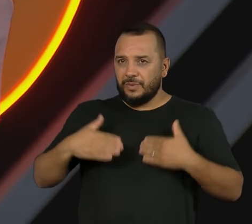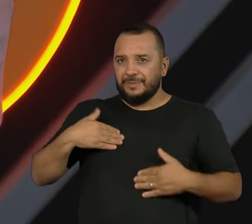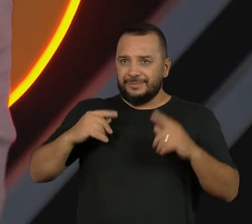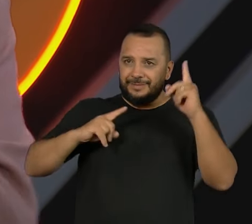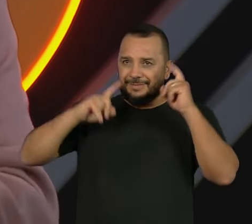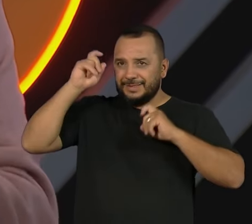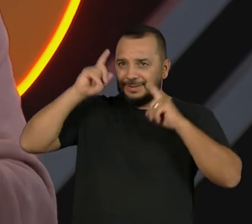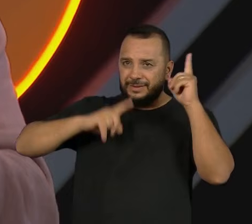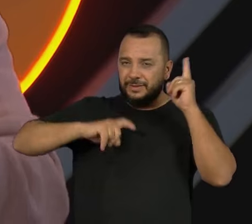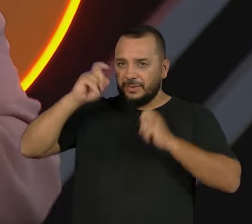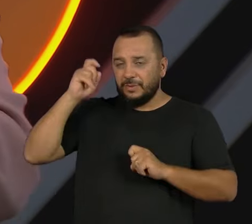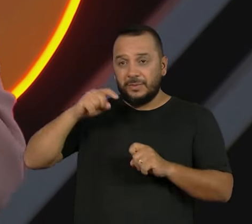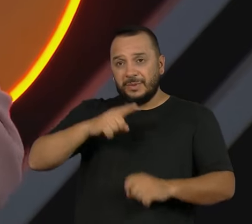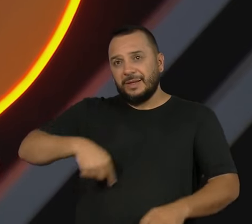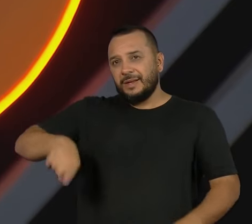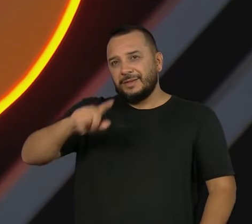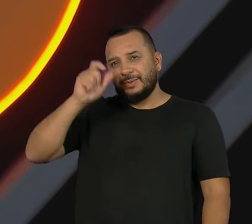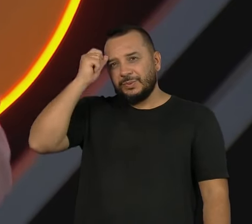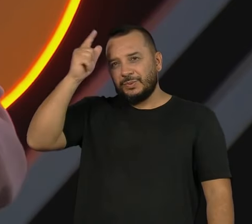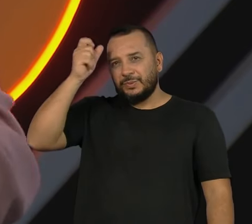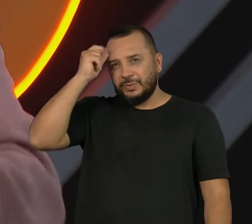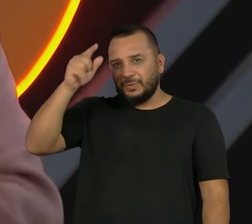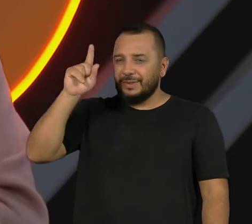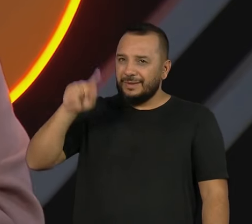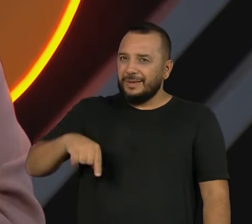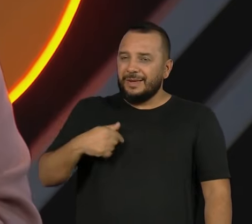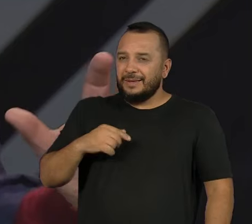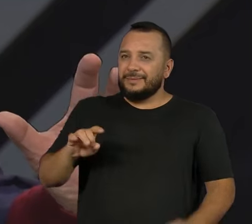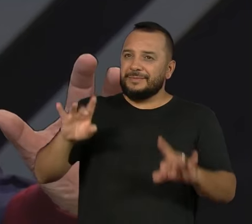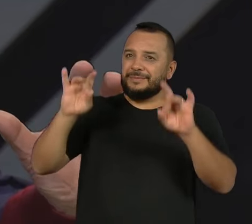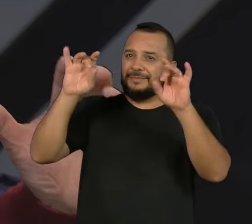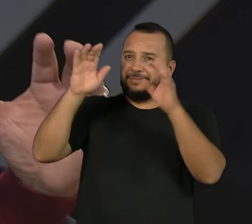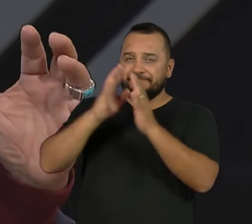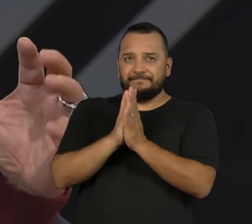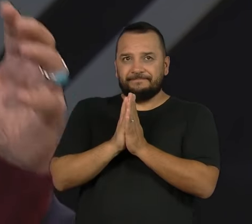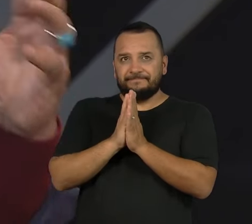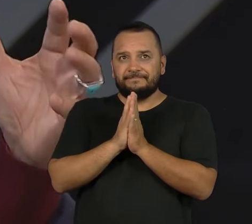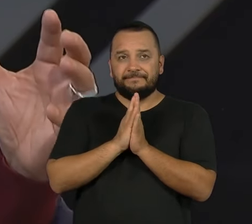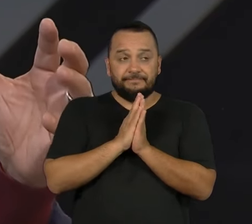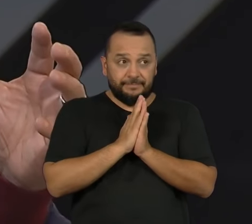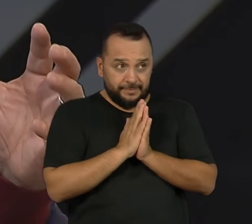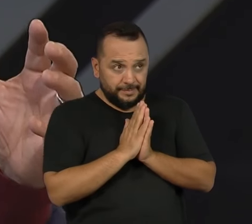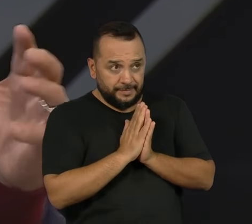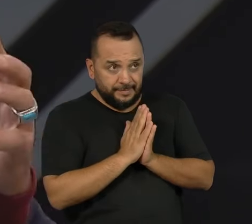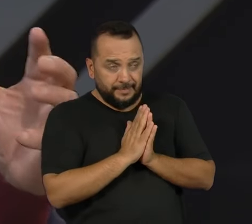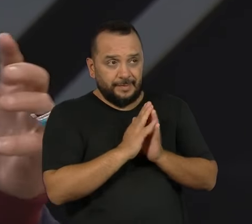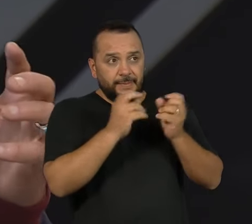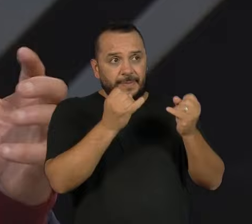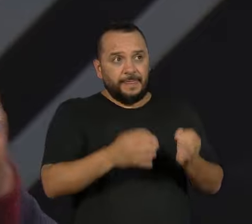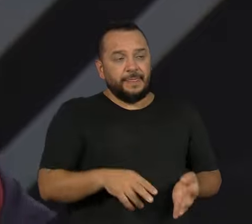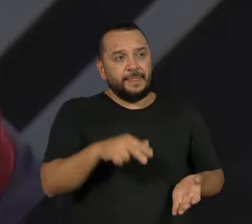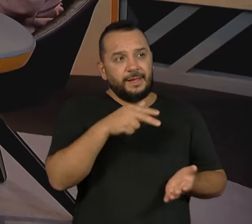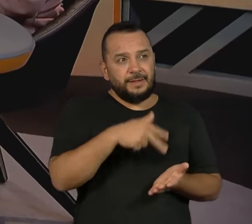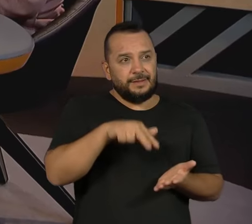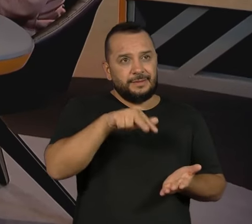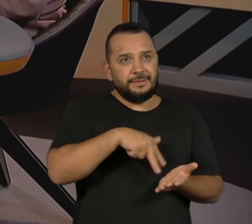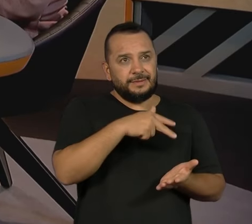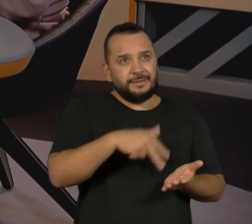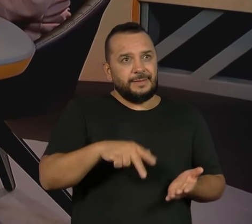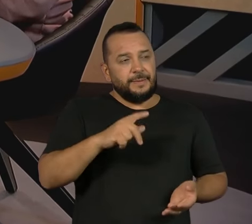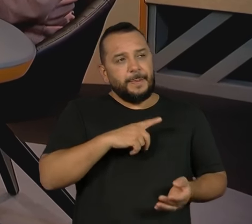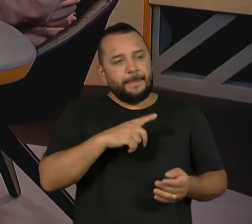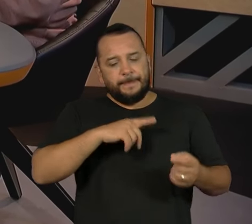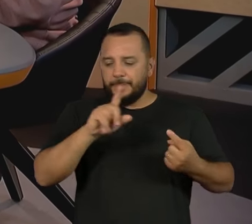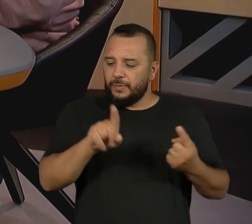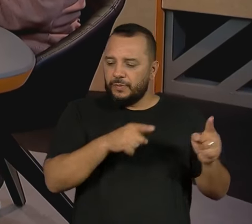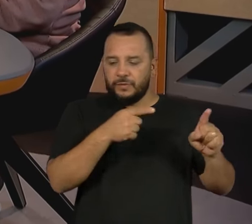essas culturas que são culturas muito especiais? Normalmente, quando você fala em dançar, imagina-se, toco uma